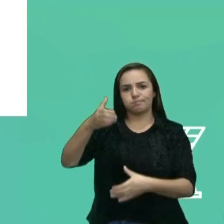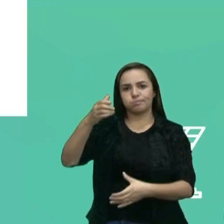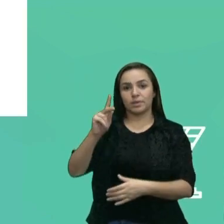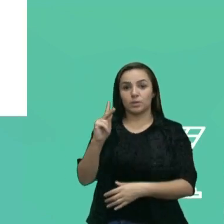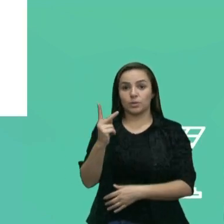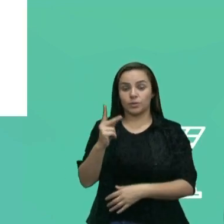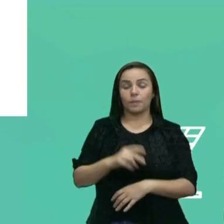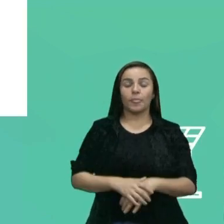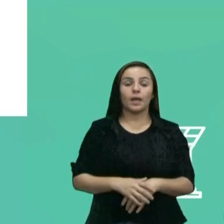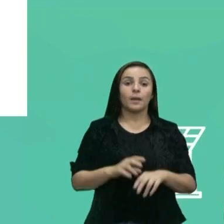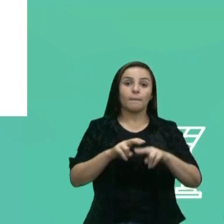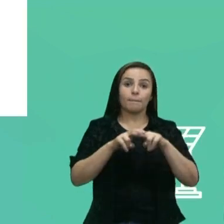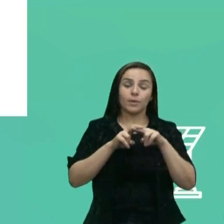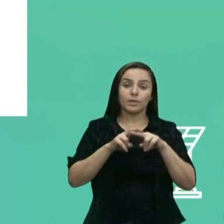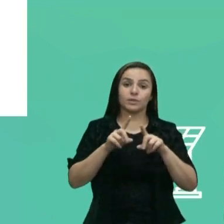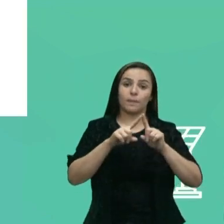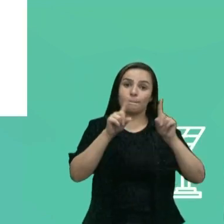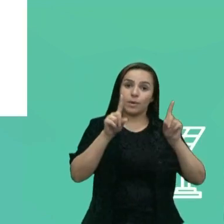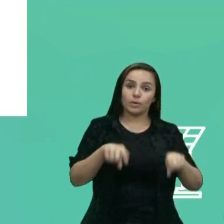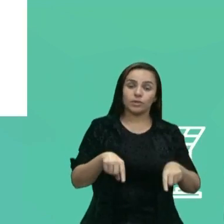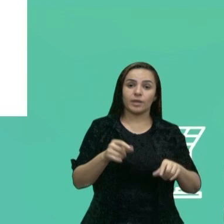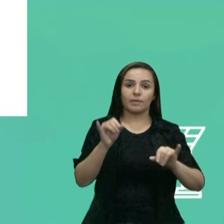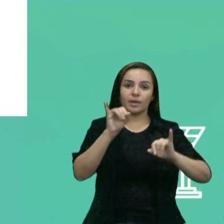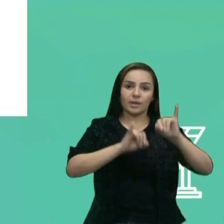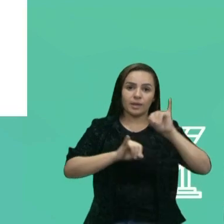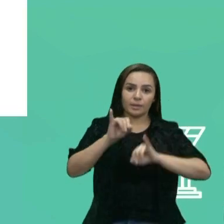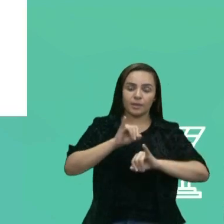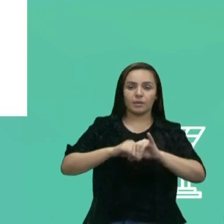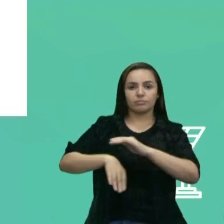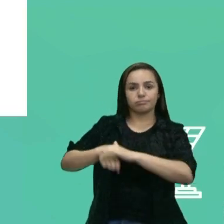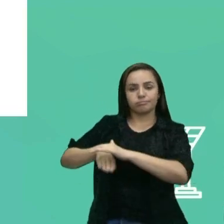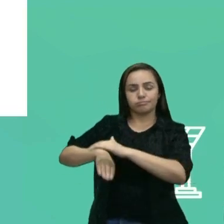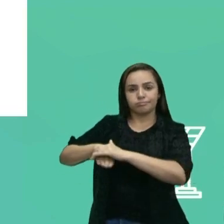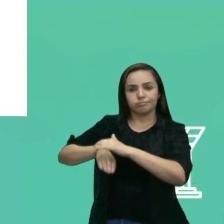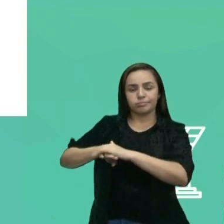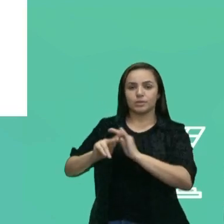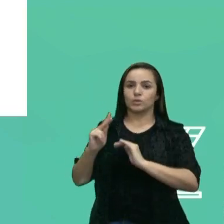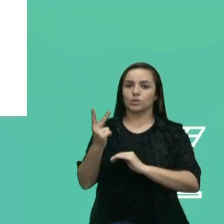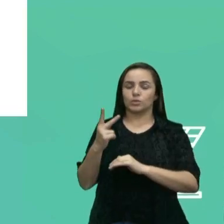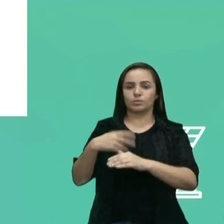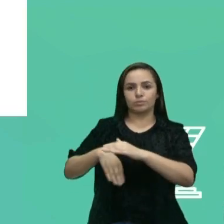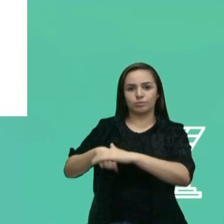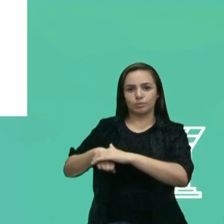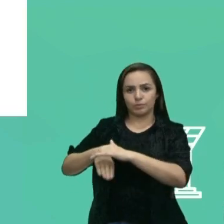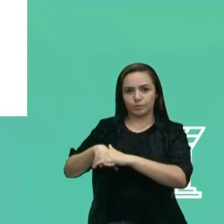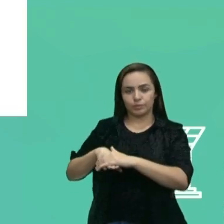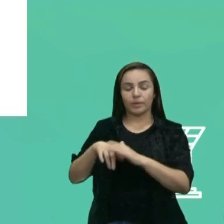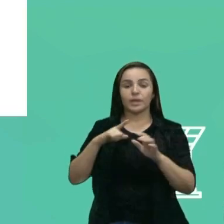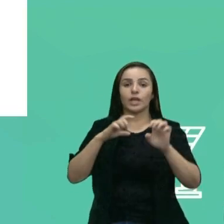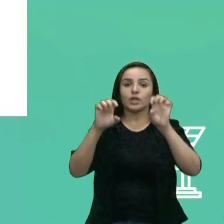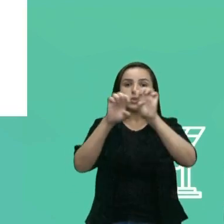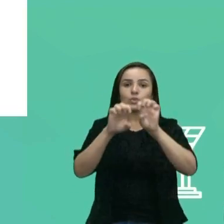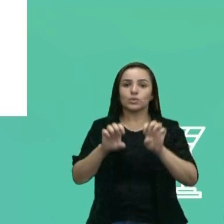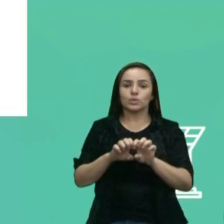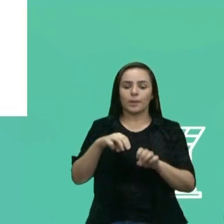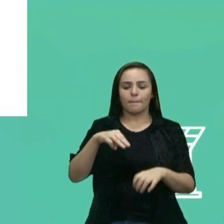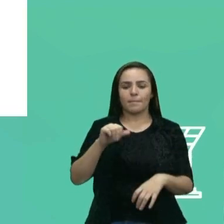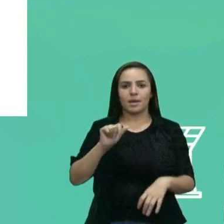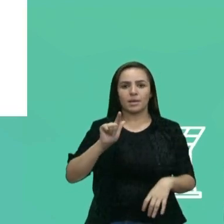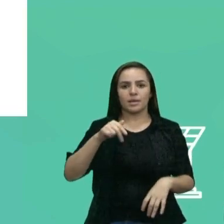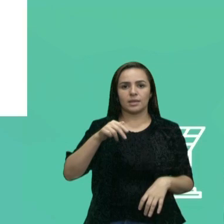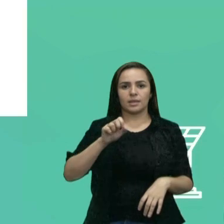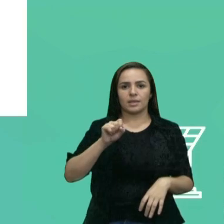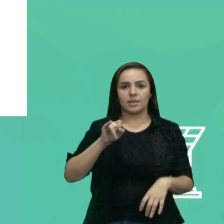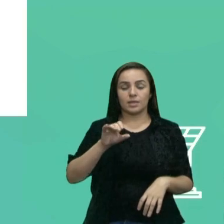propomos a armazenar hidrogênio da forma química como parte da estrutura do hidreto de magnésio. E o Departamento de Energia